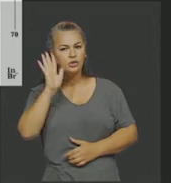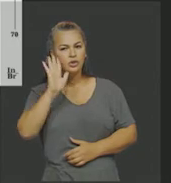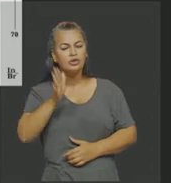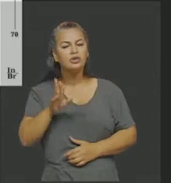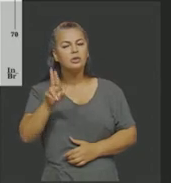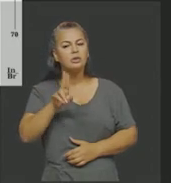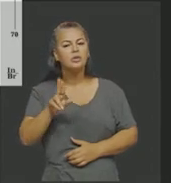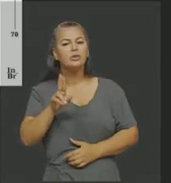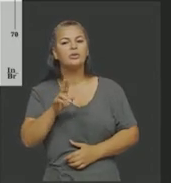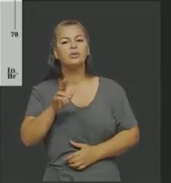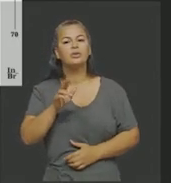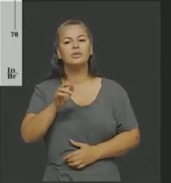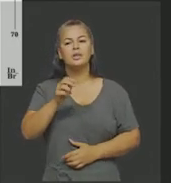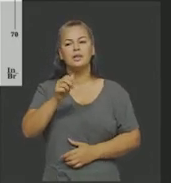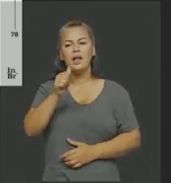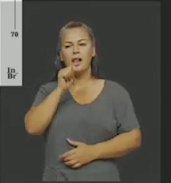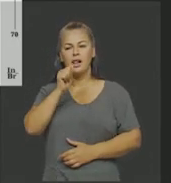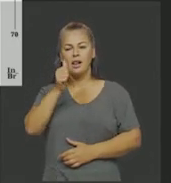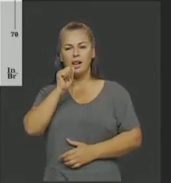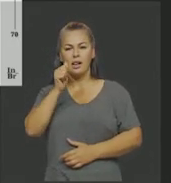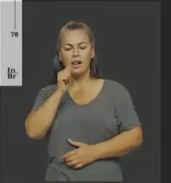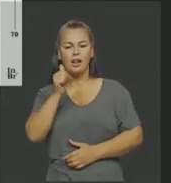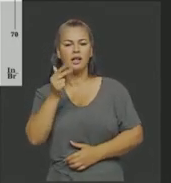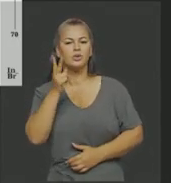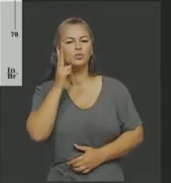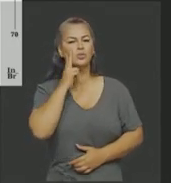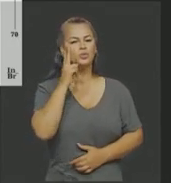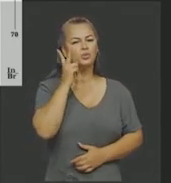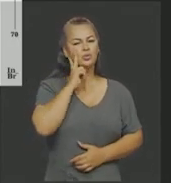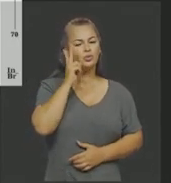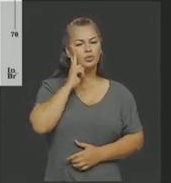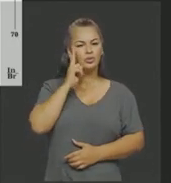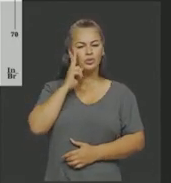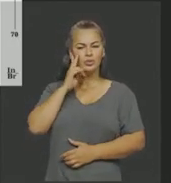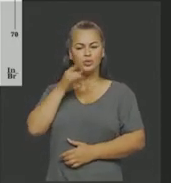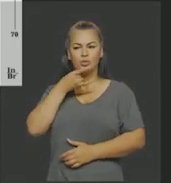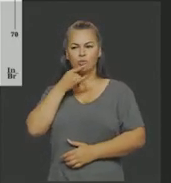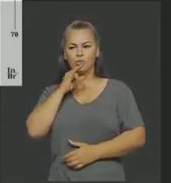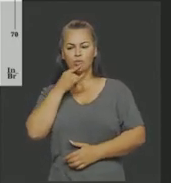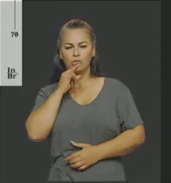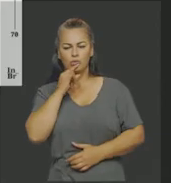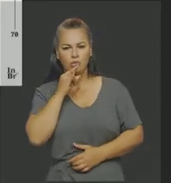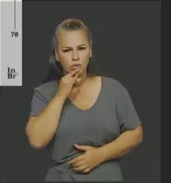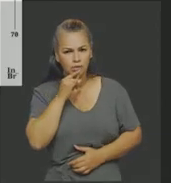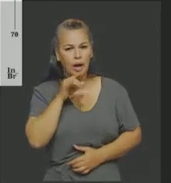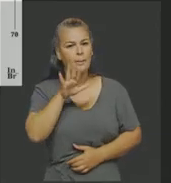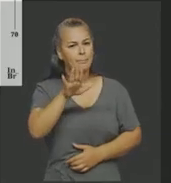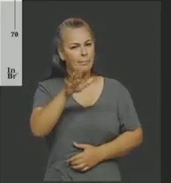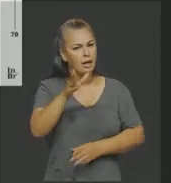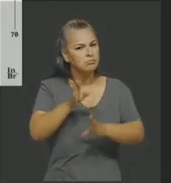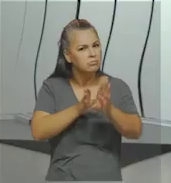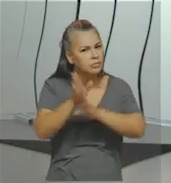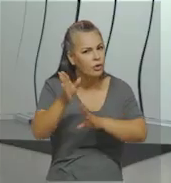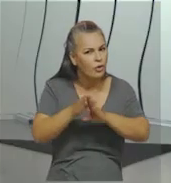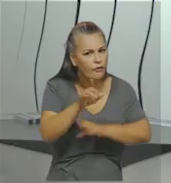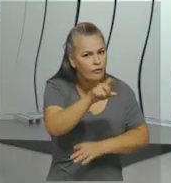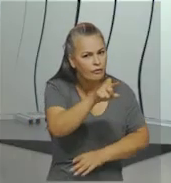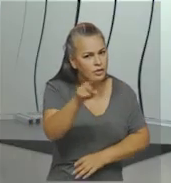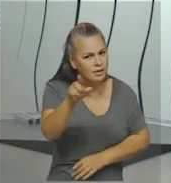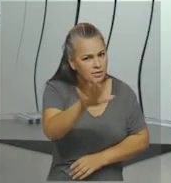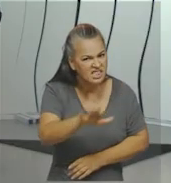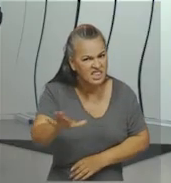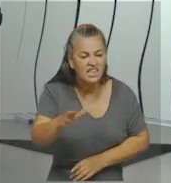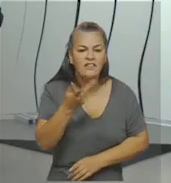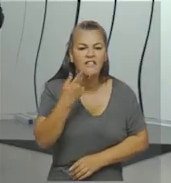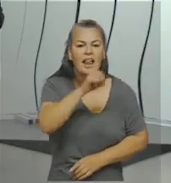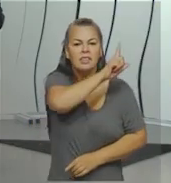lícito, ele é mais utilizado, né? Você não tem medo de sentar num bar e tomar. Então, gente, crianças, adolescentes, digam